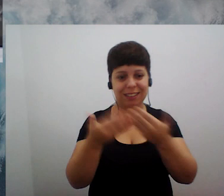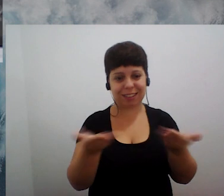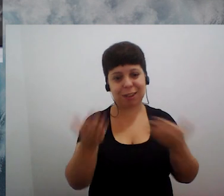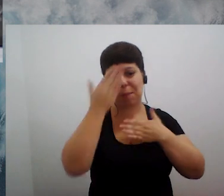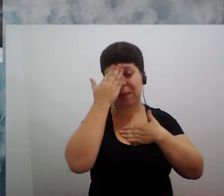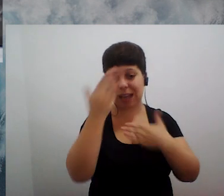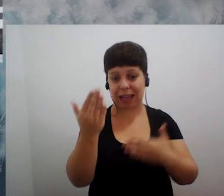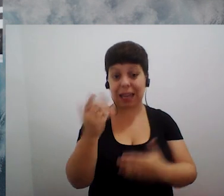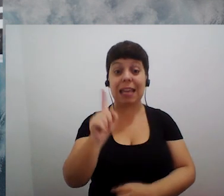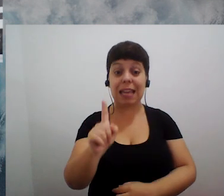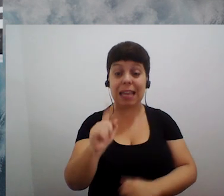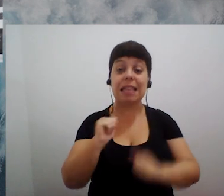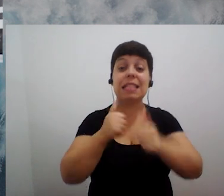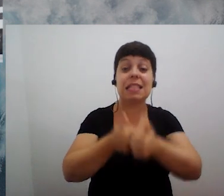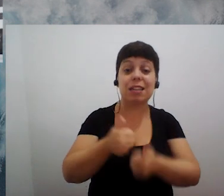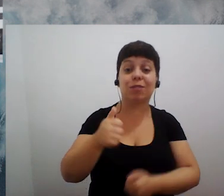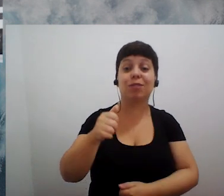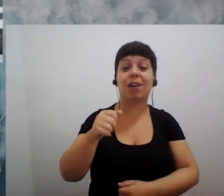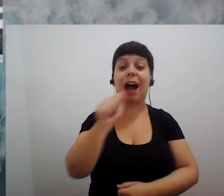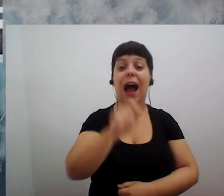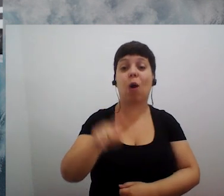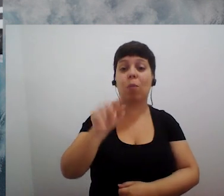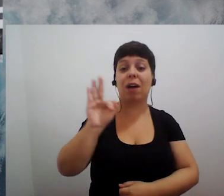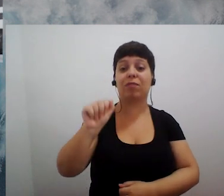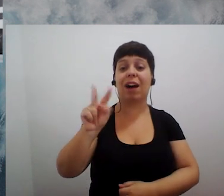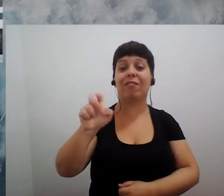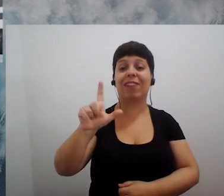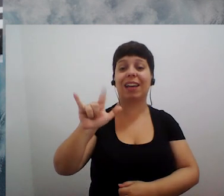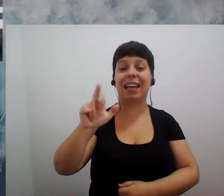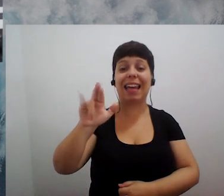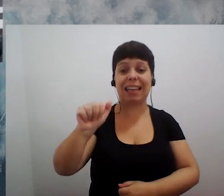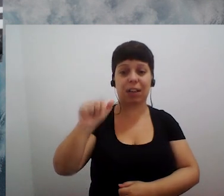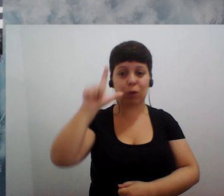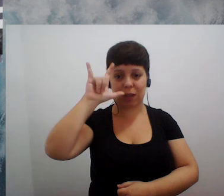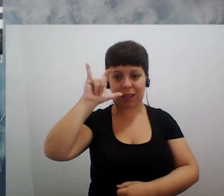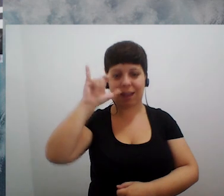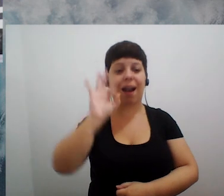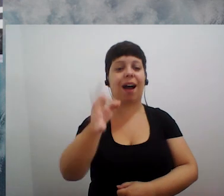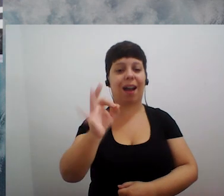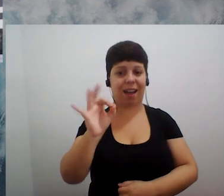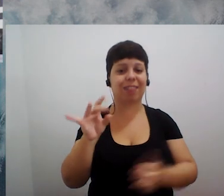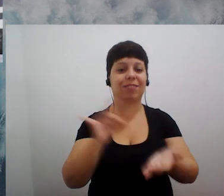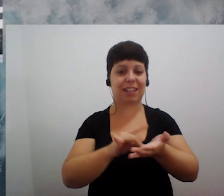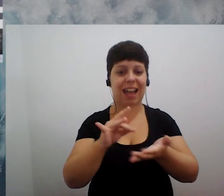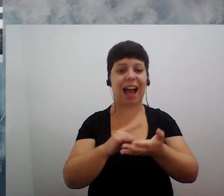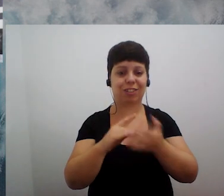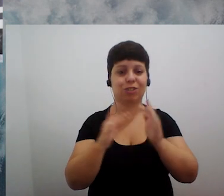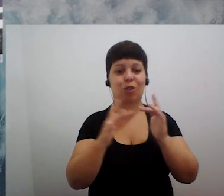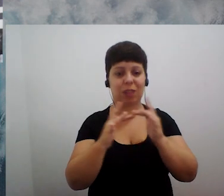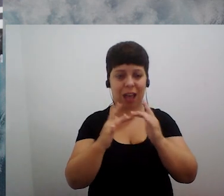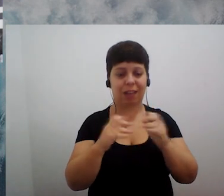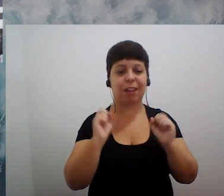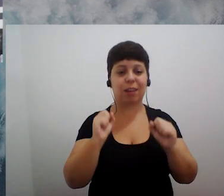estar conversando com vocês. Então, obrigada e sigam Faveleira, @faveleira no Instagram. Assim, eu ia pedir para vocês falarem